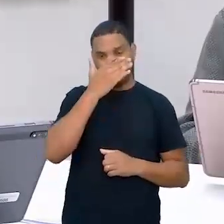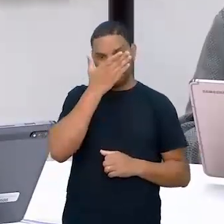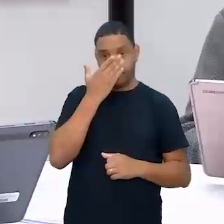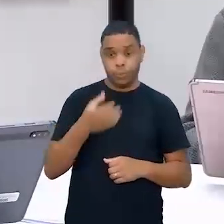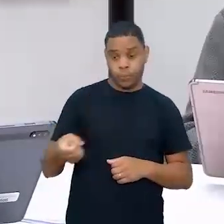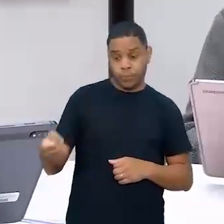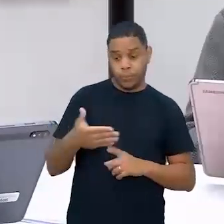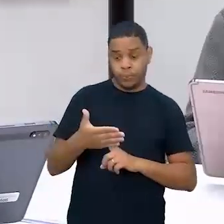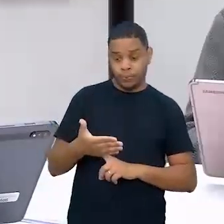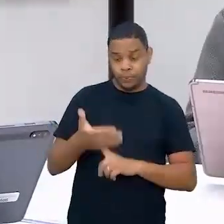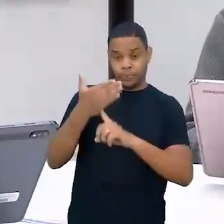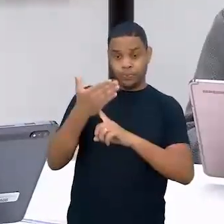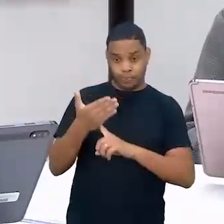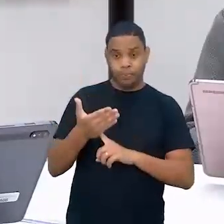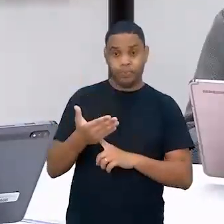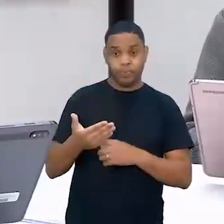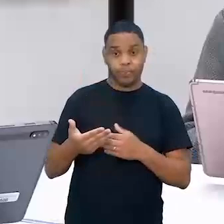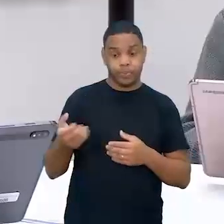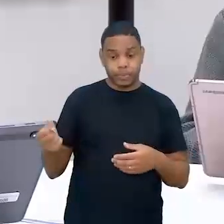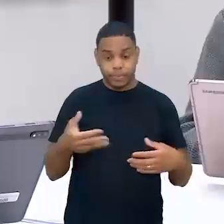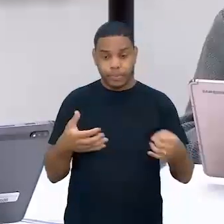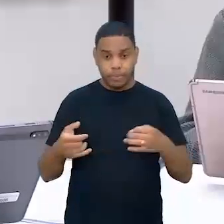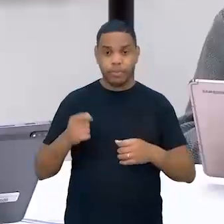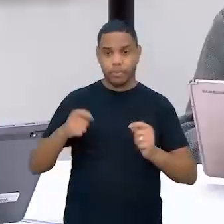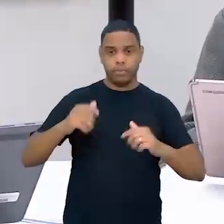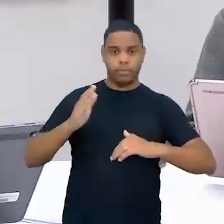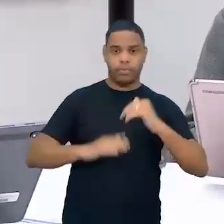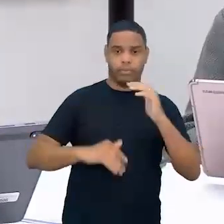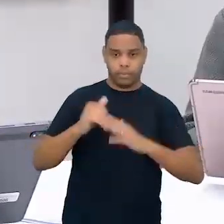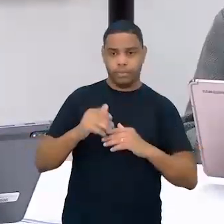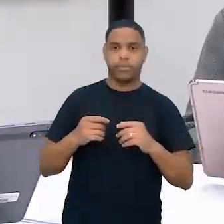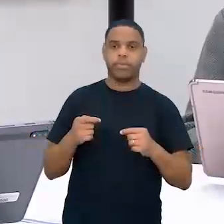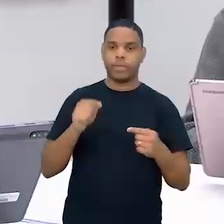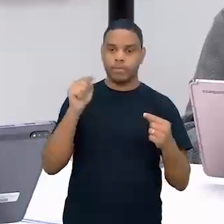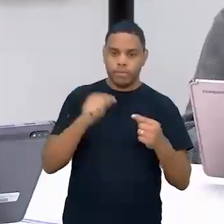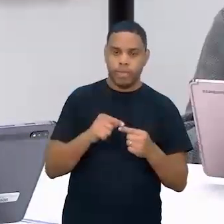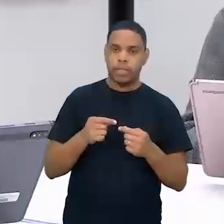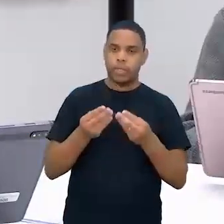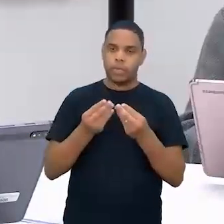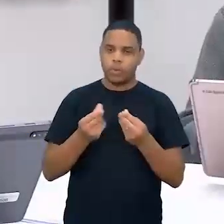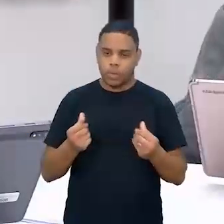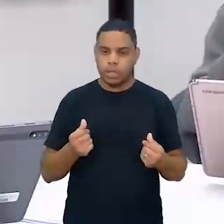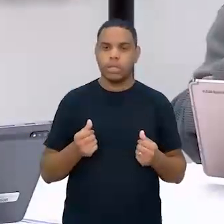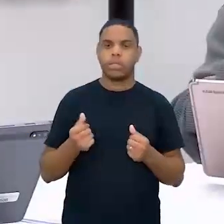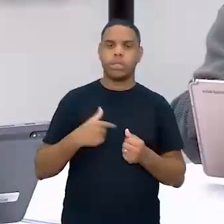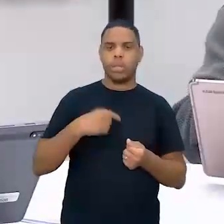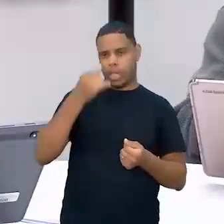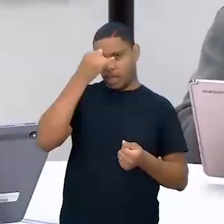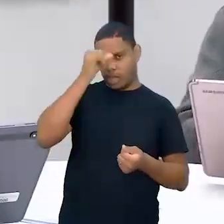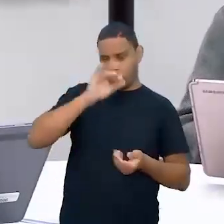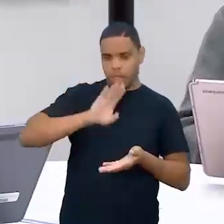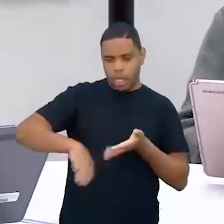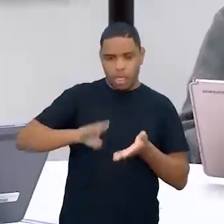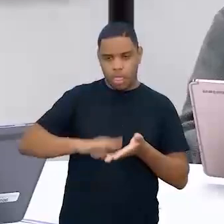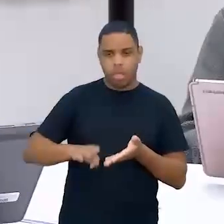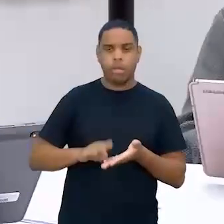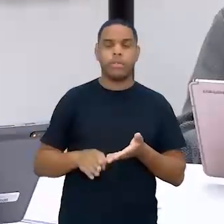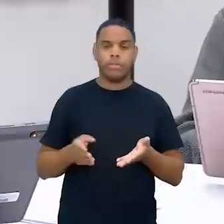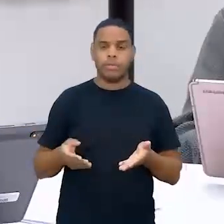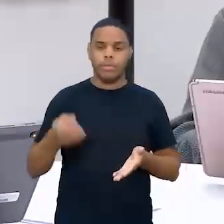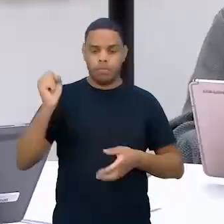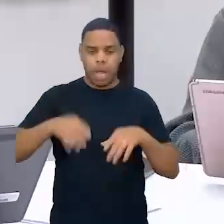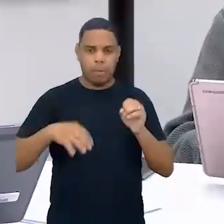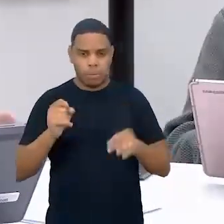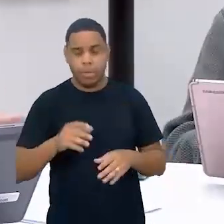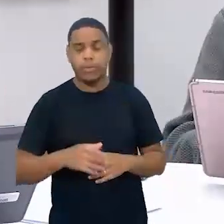novas tecnologias que hoje possibilitam a produção com mais precisão, com mais qualidade, sem desperdício, sem sobra e